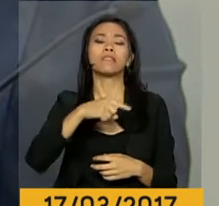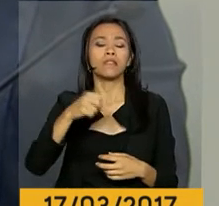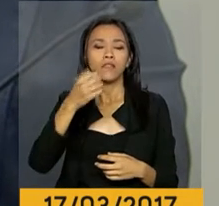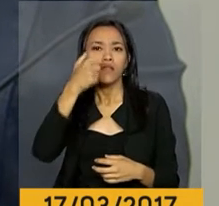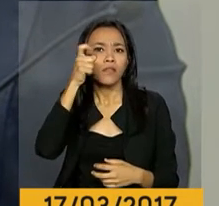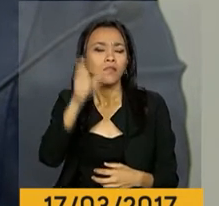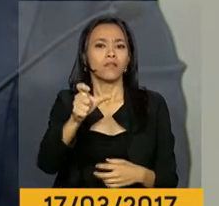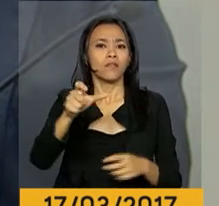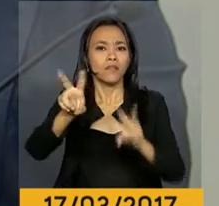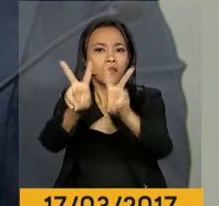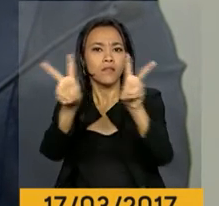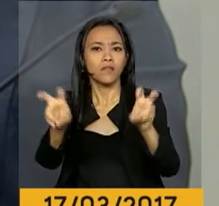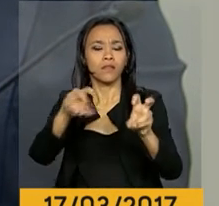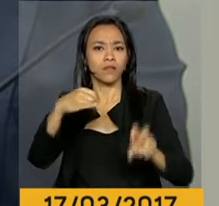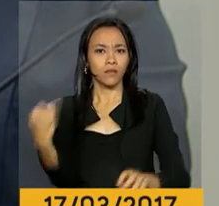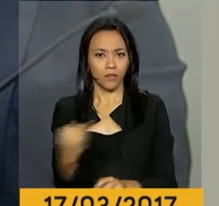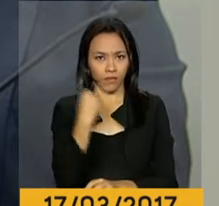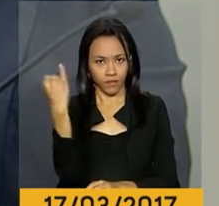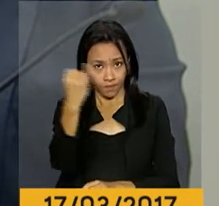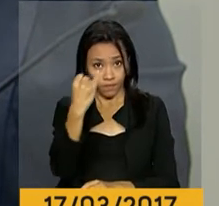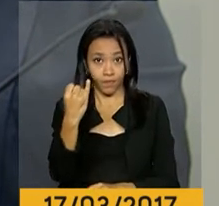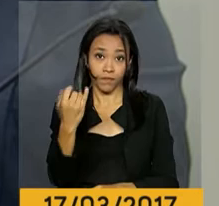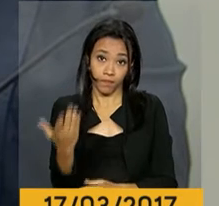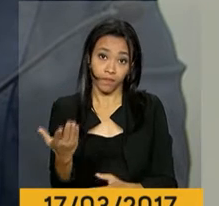tema importantíssimo.